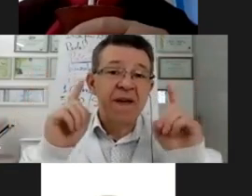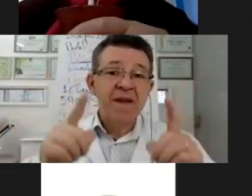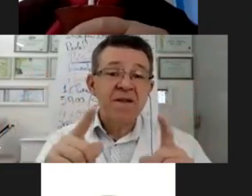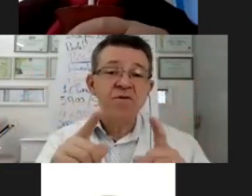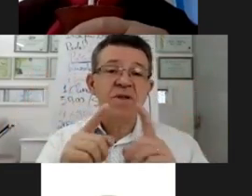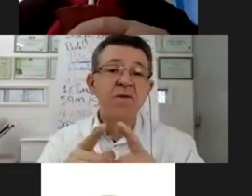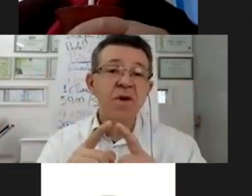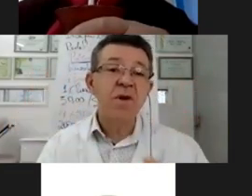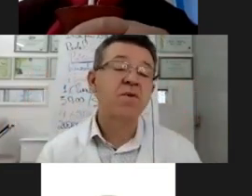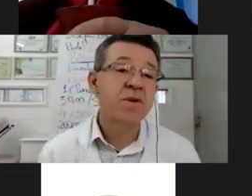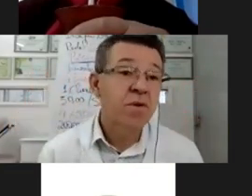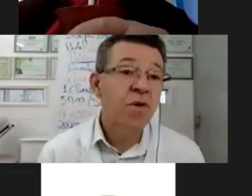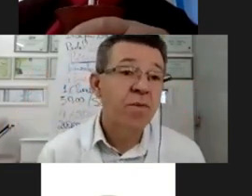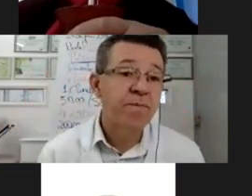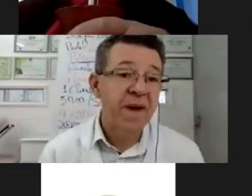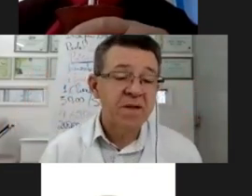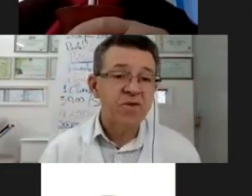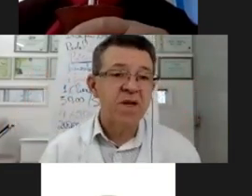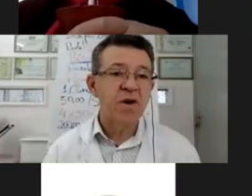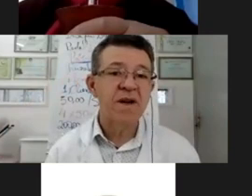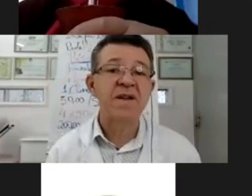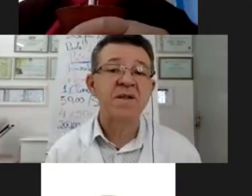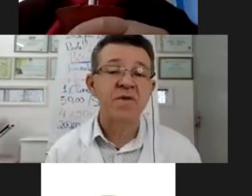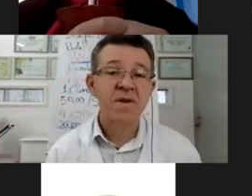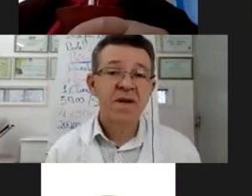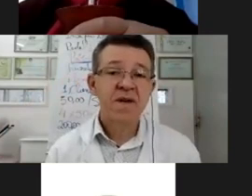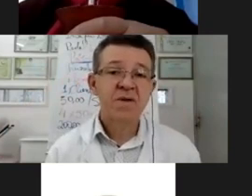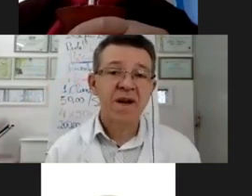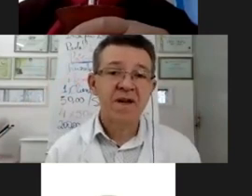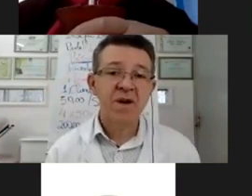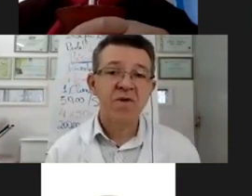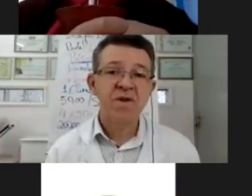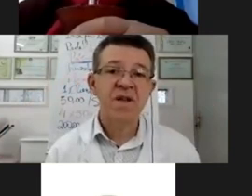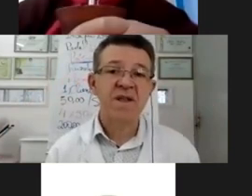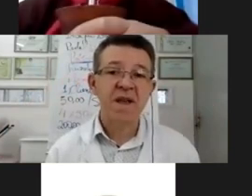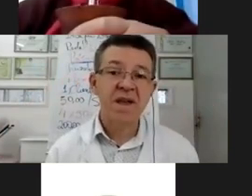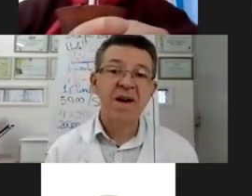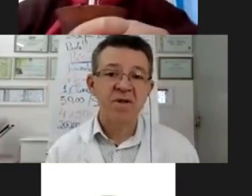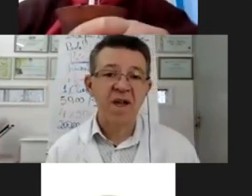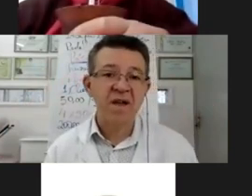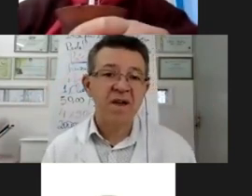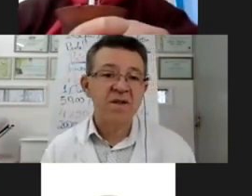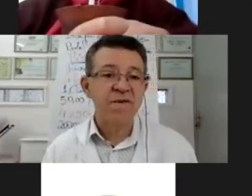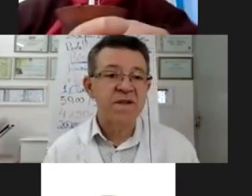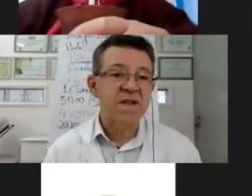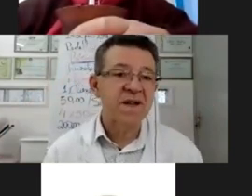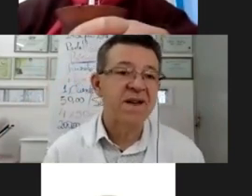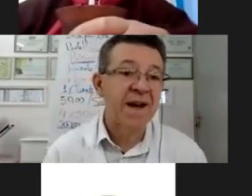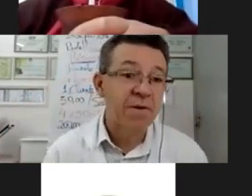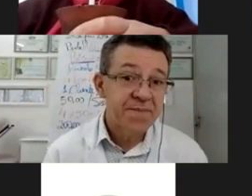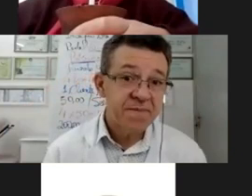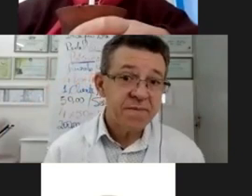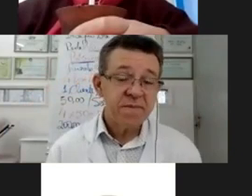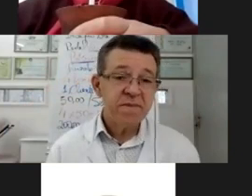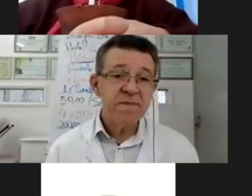e pense o seu corpo, pense o seu organismo. No caso, a Rose que tinha ou tem a insuficiência